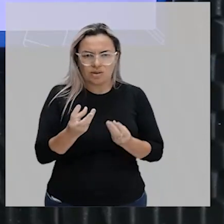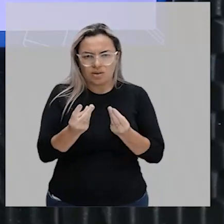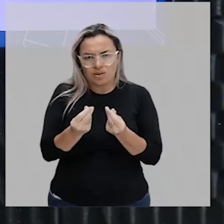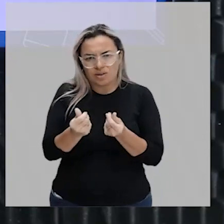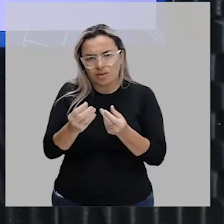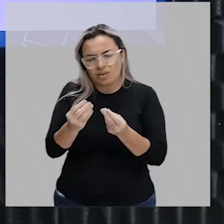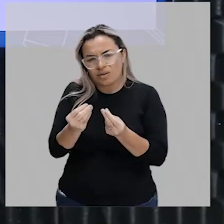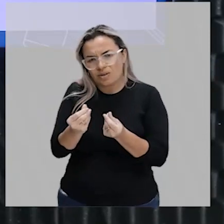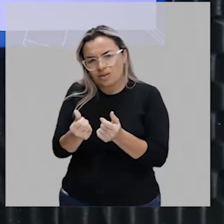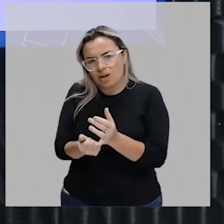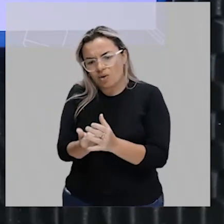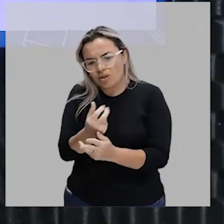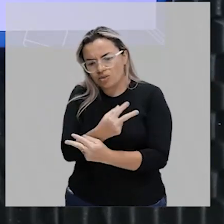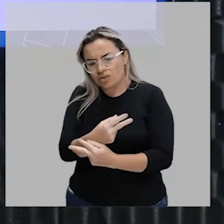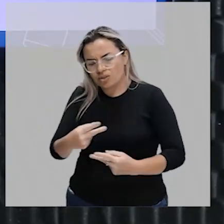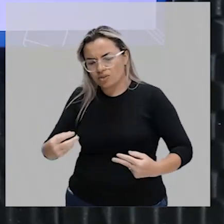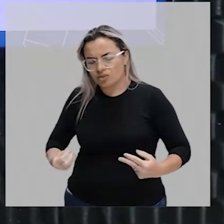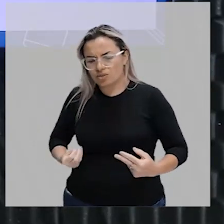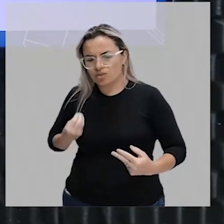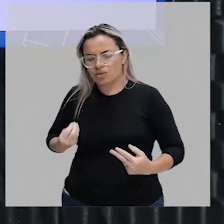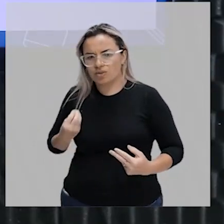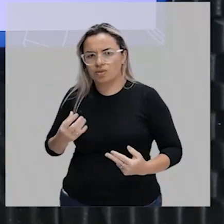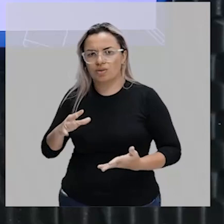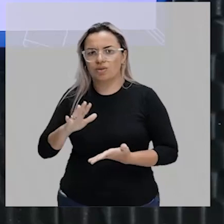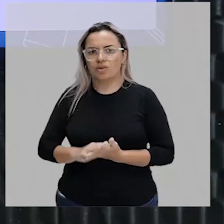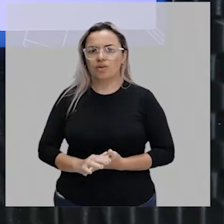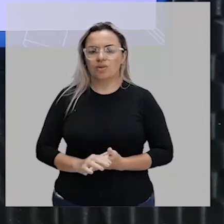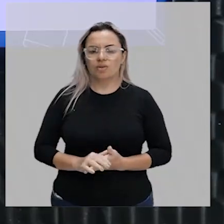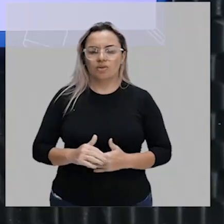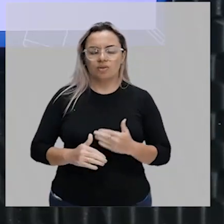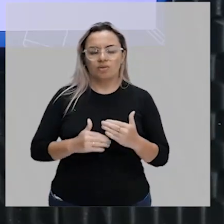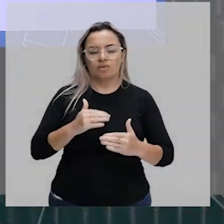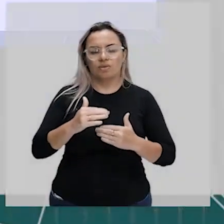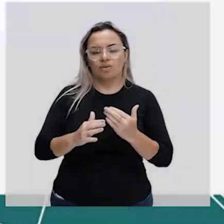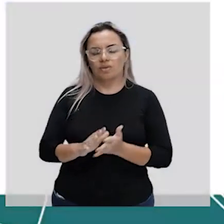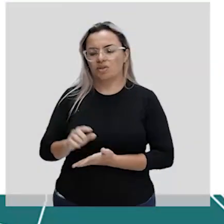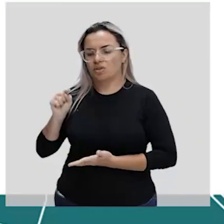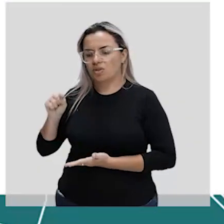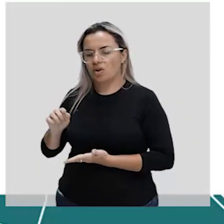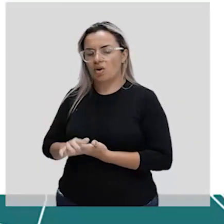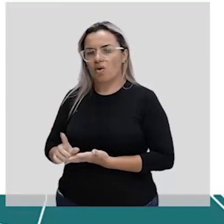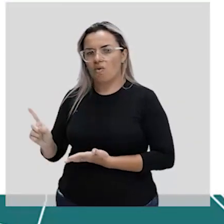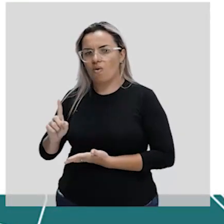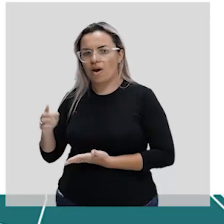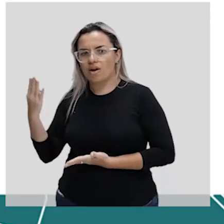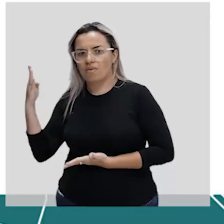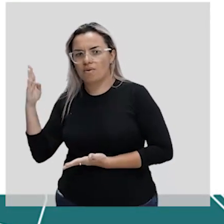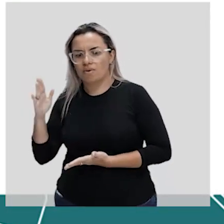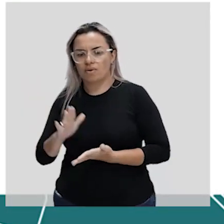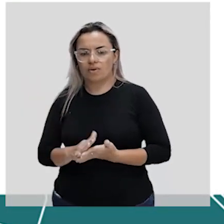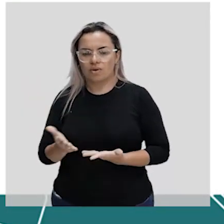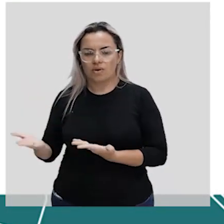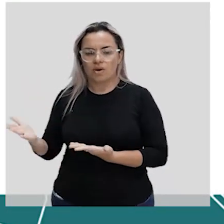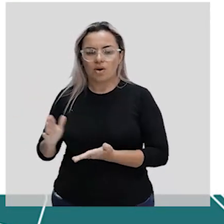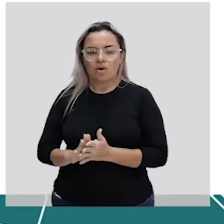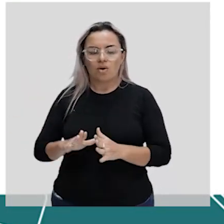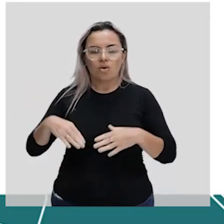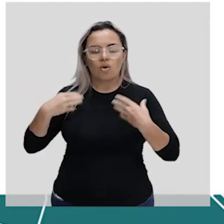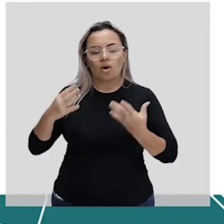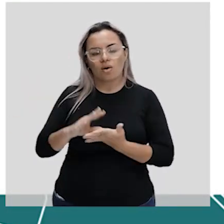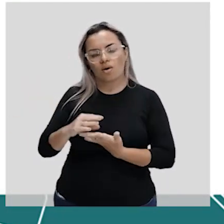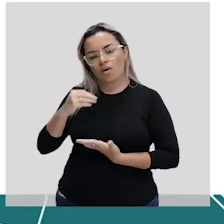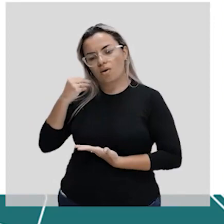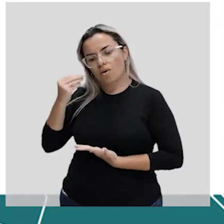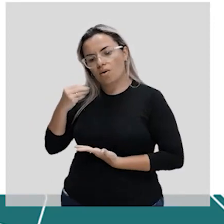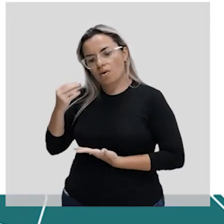formam os seres vivos teriam se formado de algo que não era orgânico, tá? quais seriam essas prováveis condições da Terra